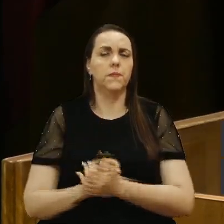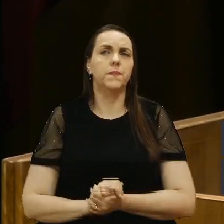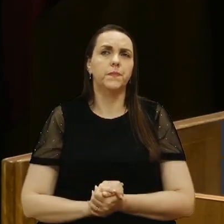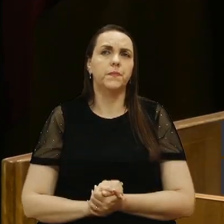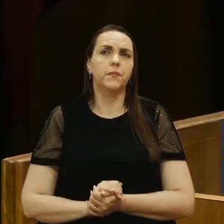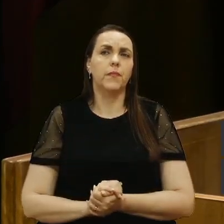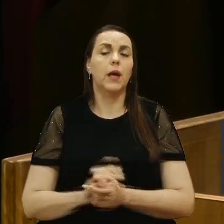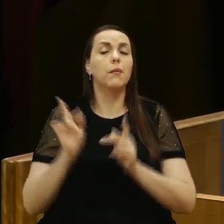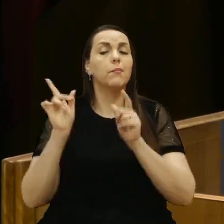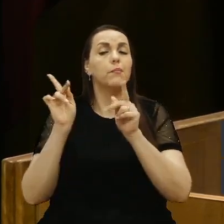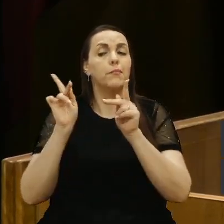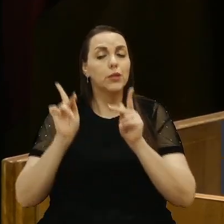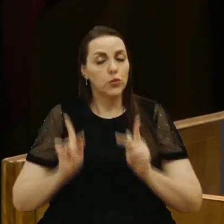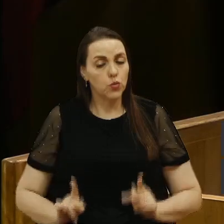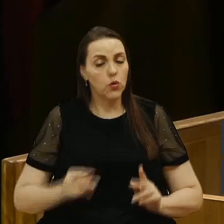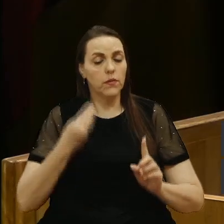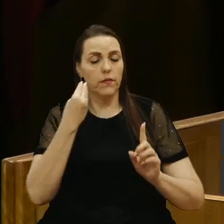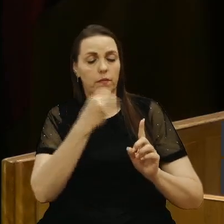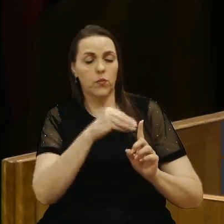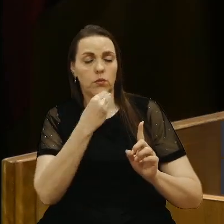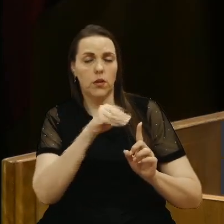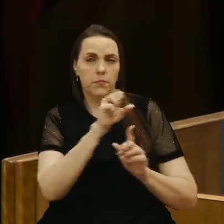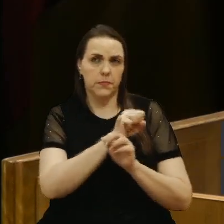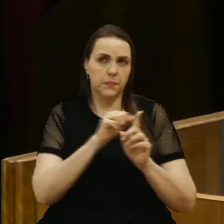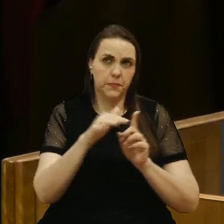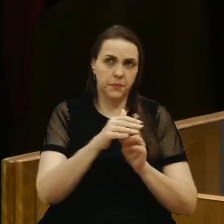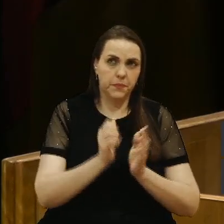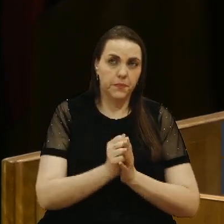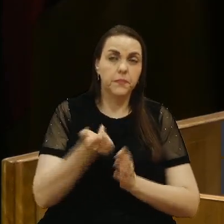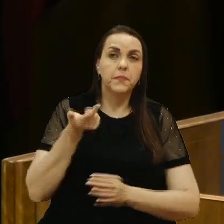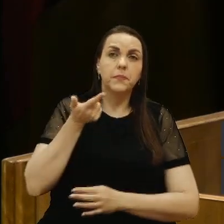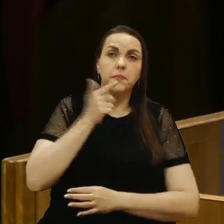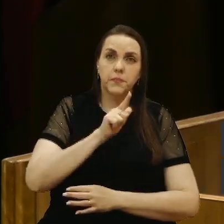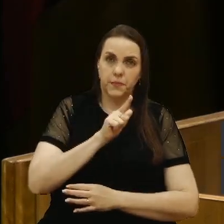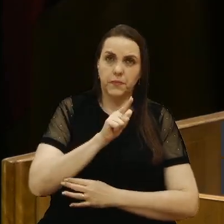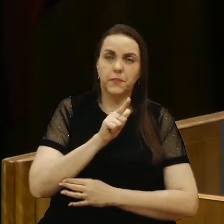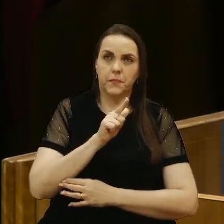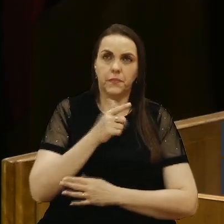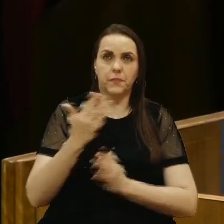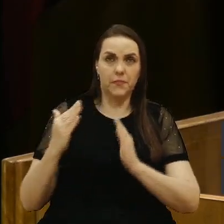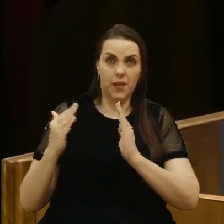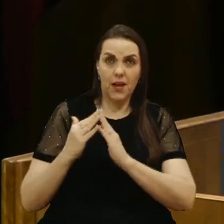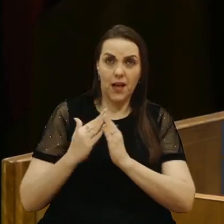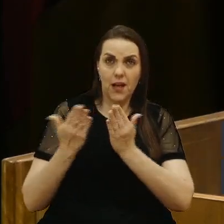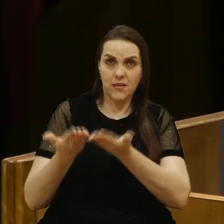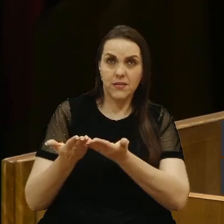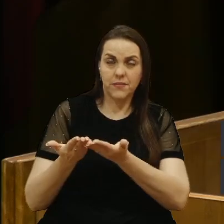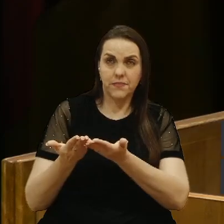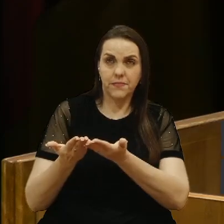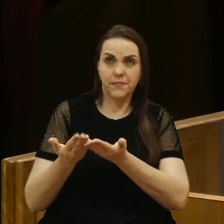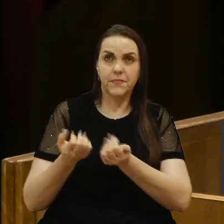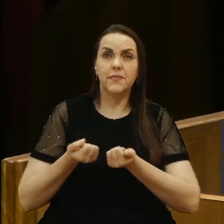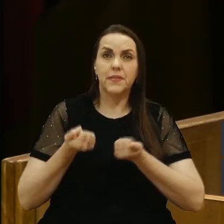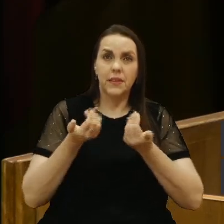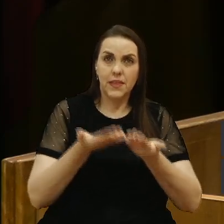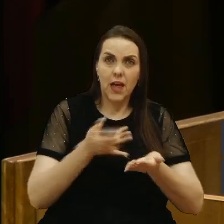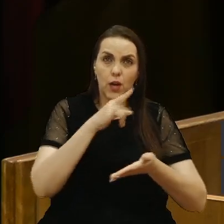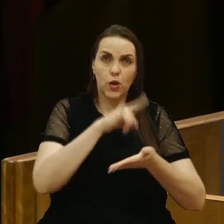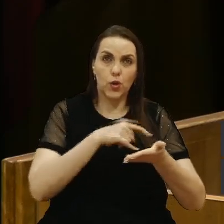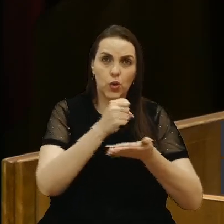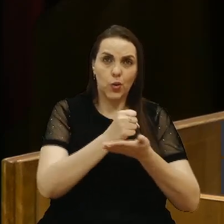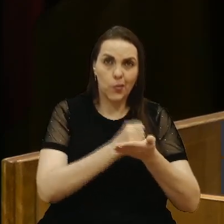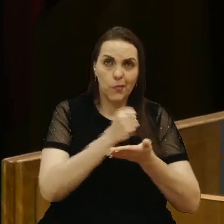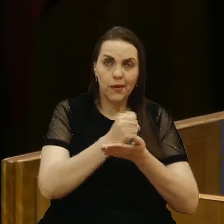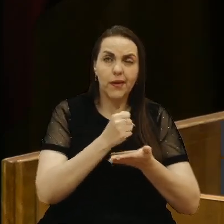em vulnerabilidade social, que ganharam as casas, que entregaram a sua